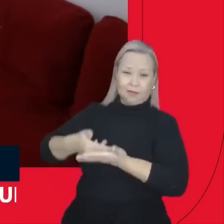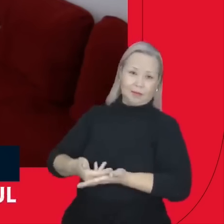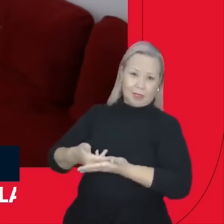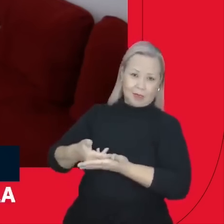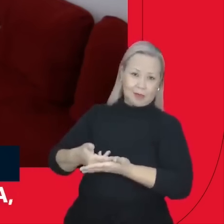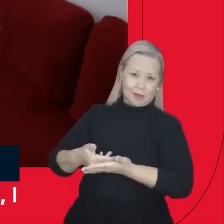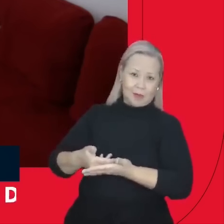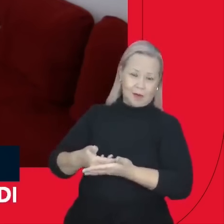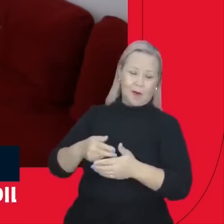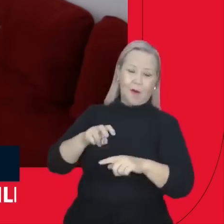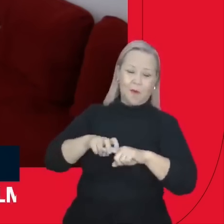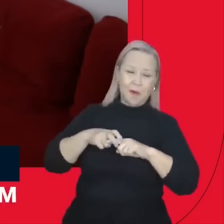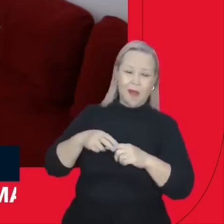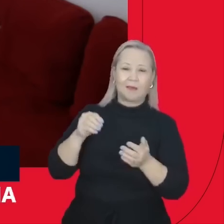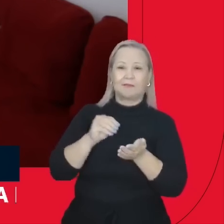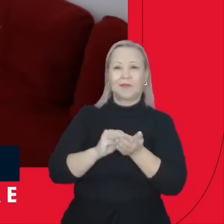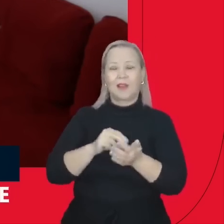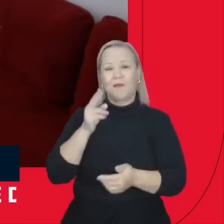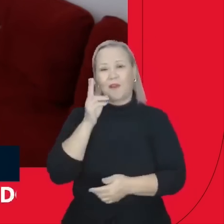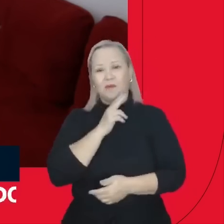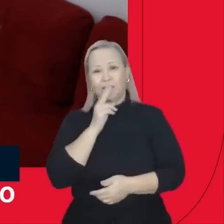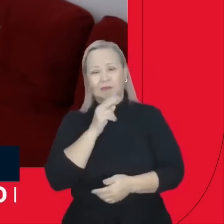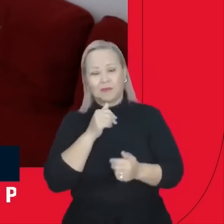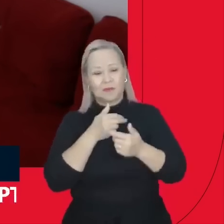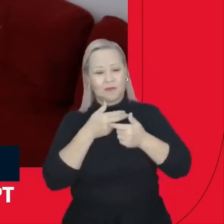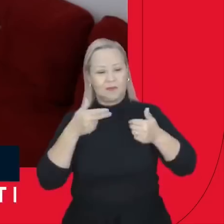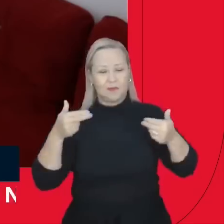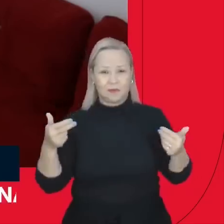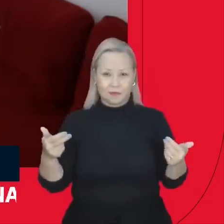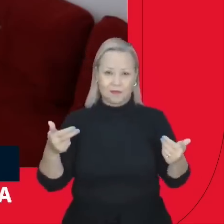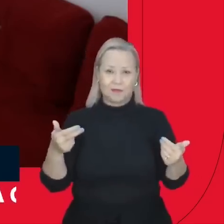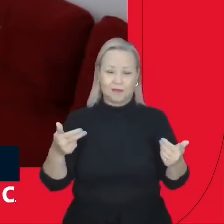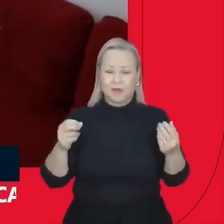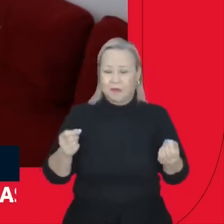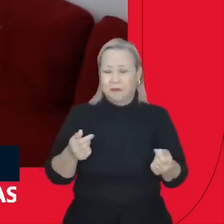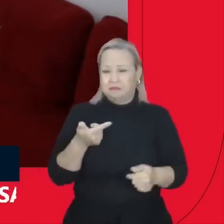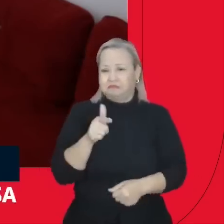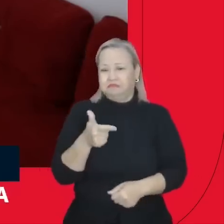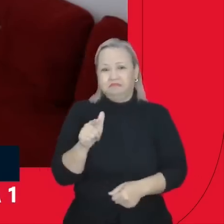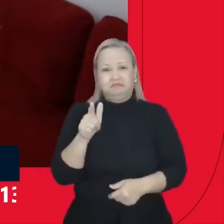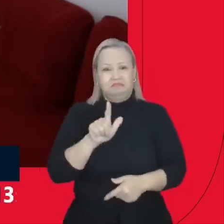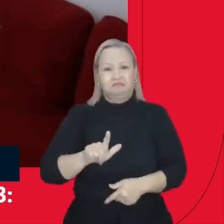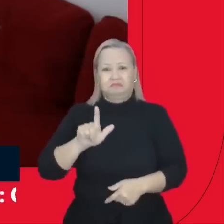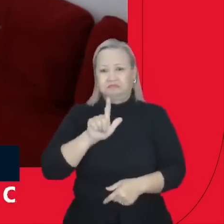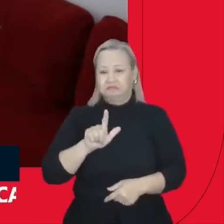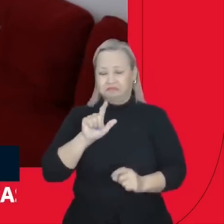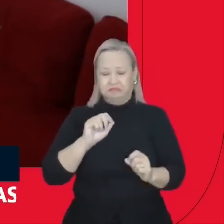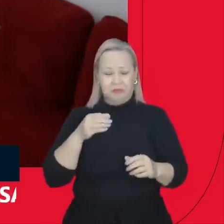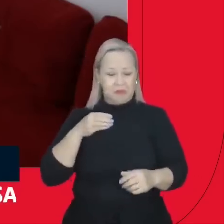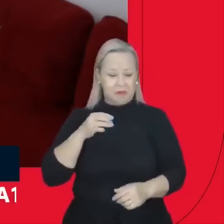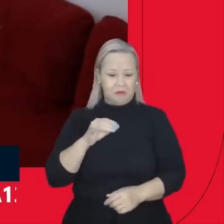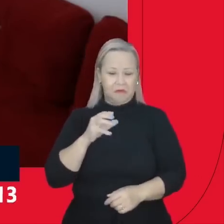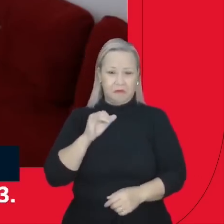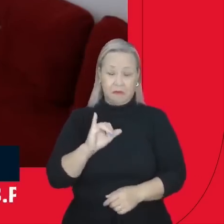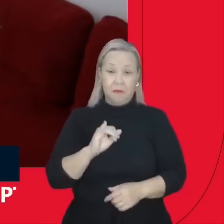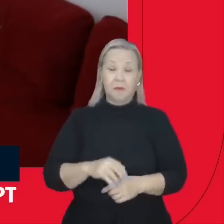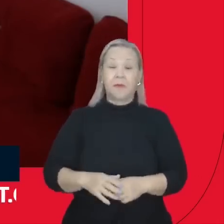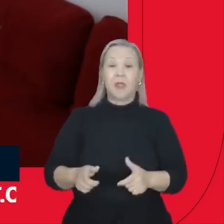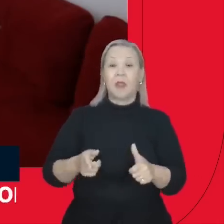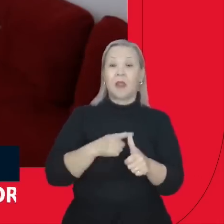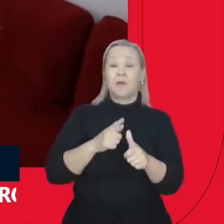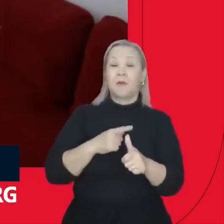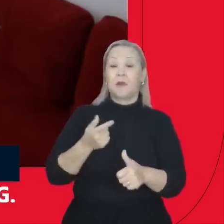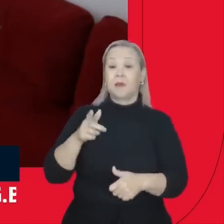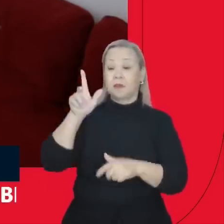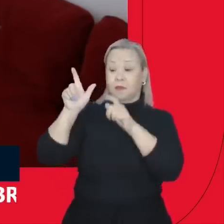da desnutrição, o que é uma coisa completamente desprovida de lógica, inclusive científica, né? Primeiro porque essas pessoas que